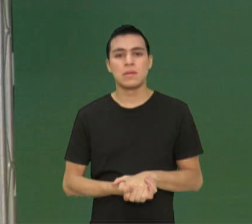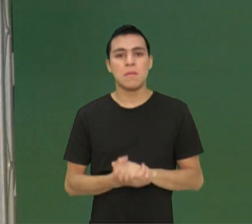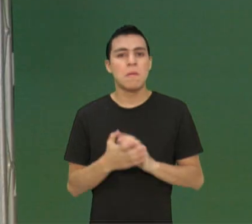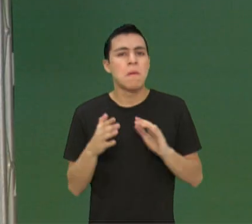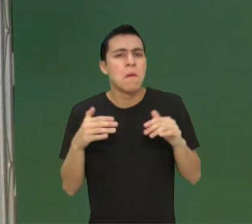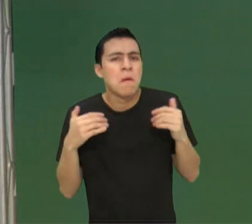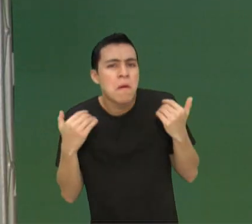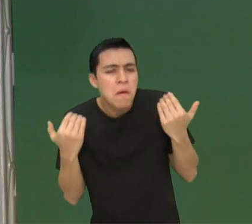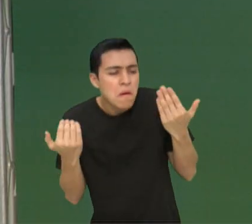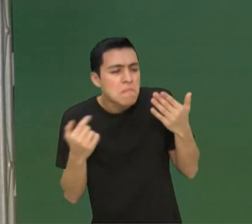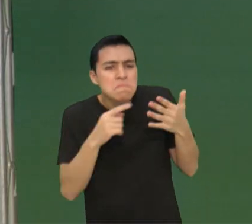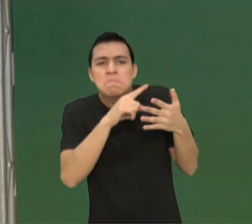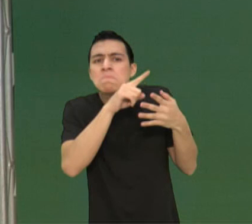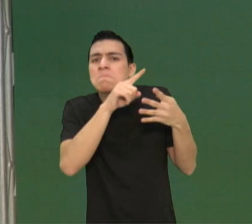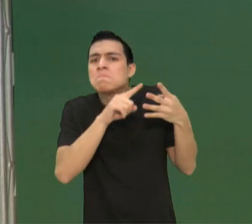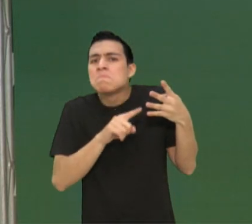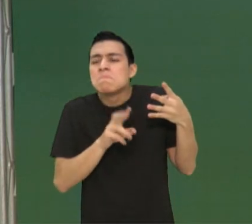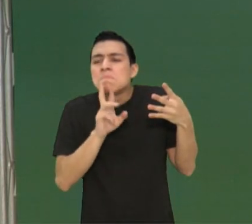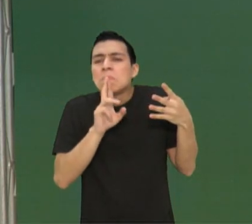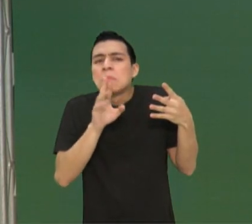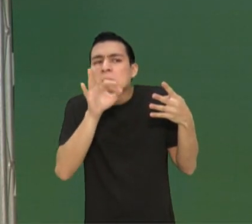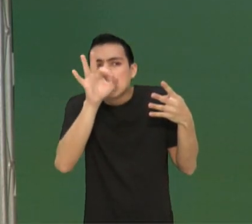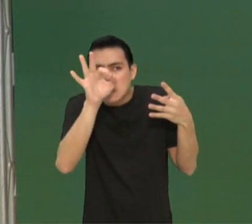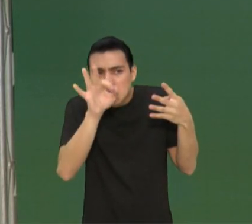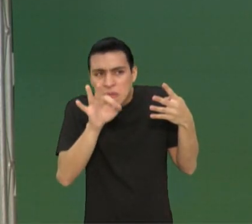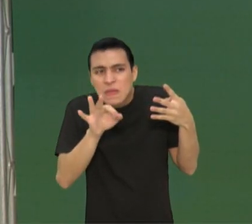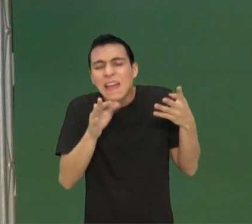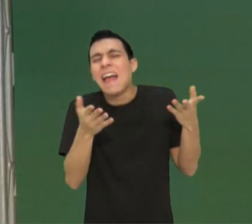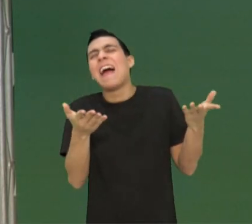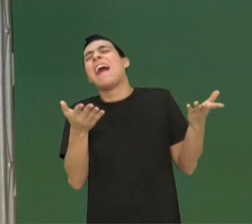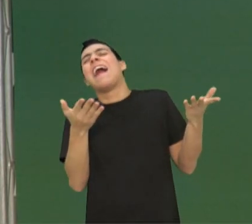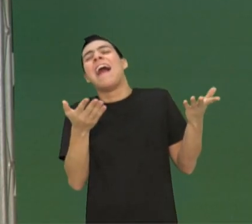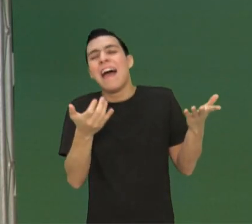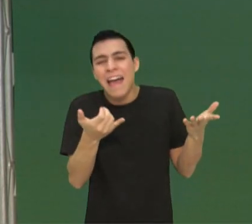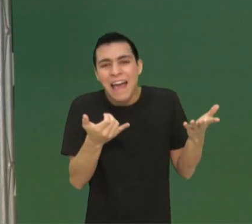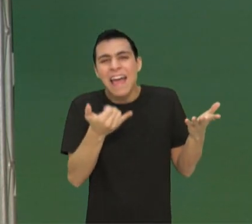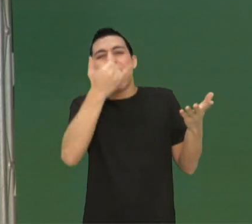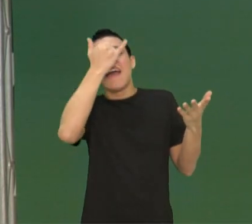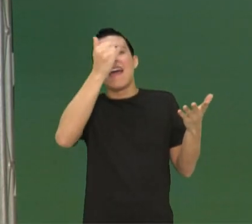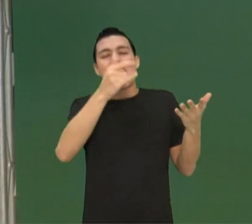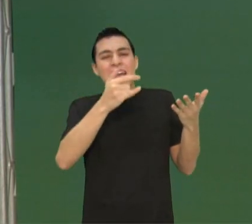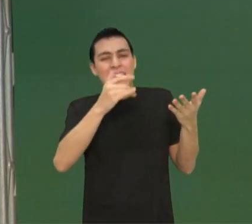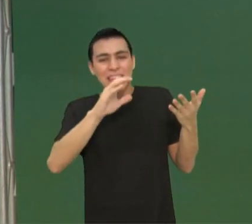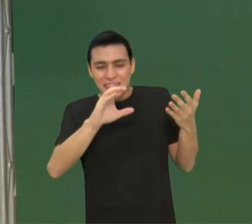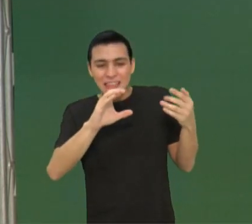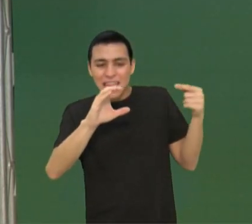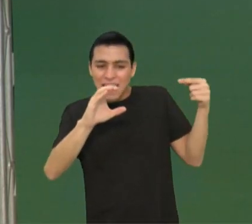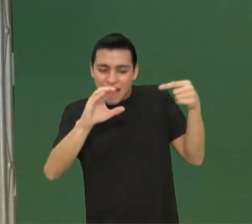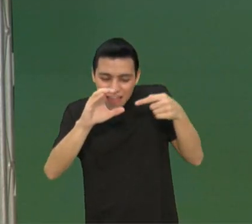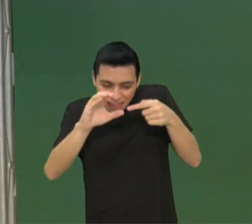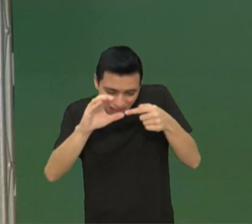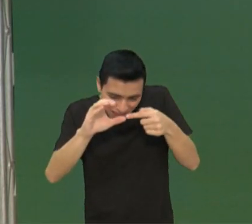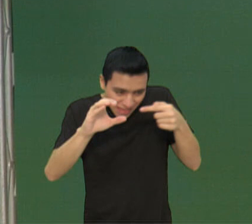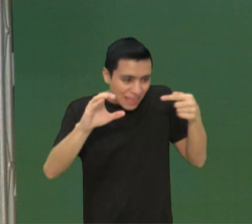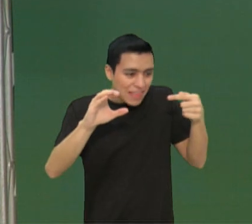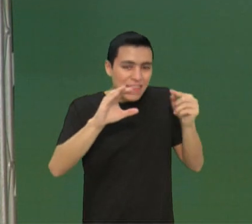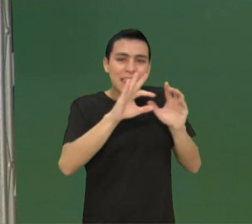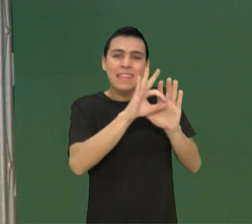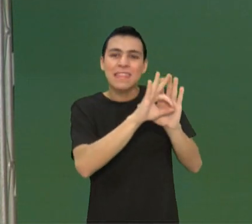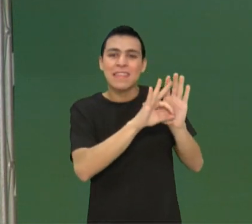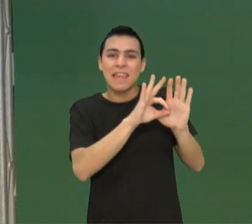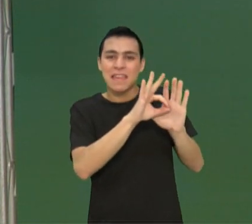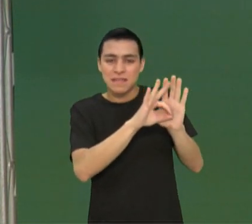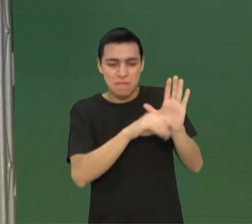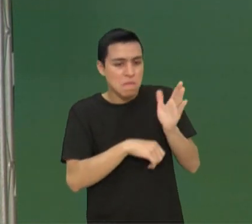Qual que é a resposta certa? De propósito, C de célula. É óbvio. Os seres